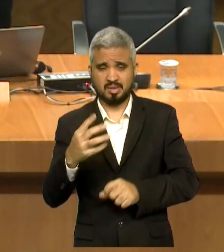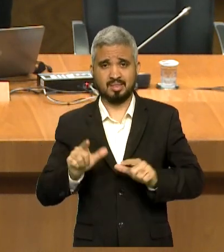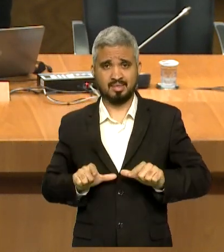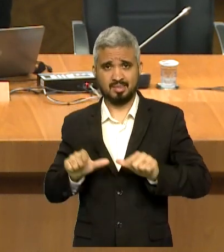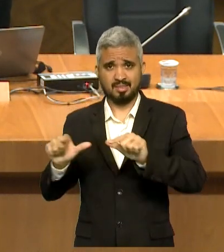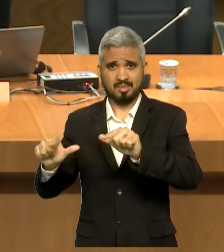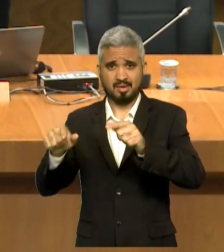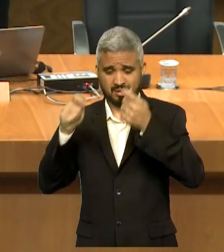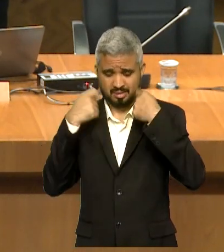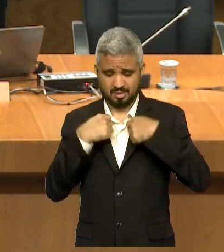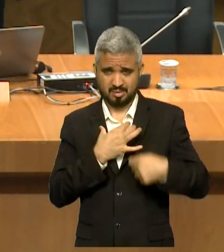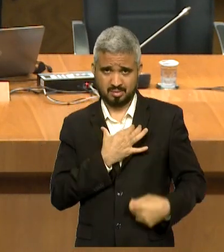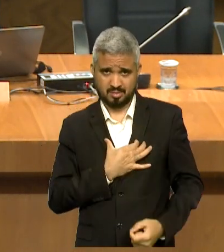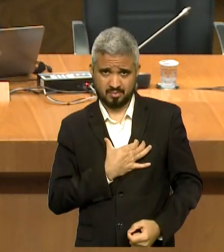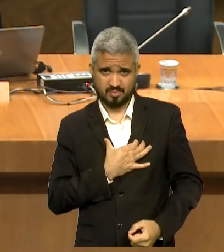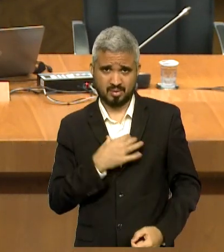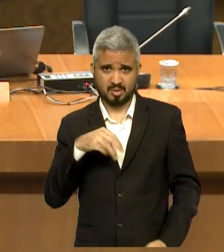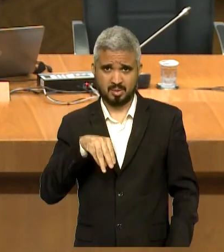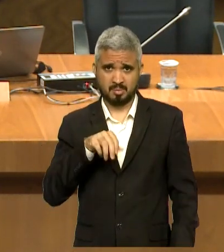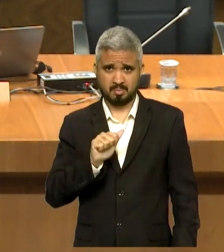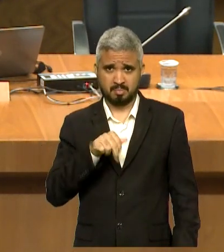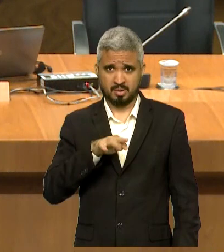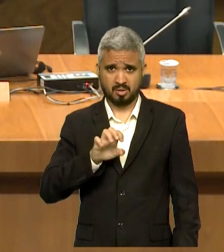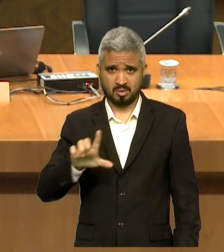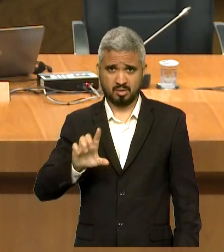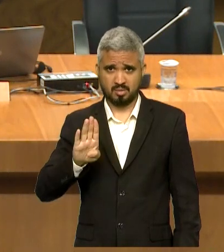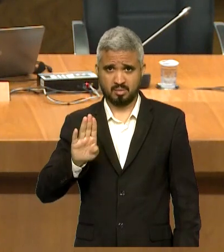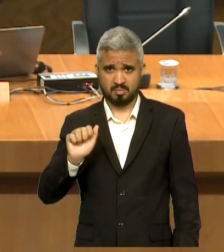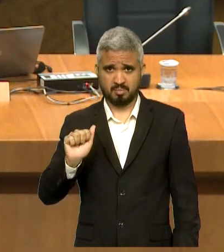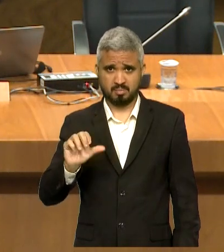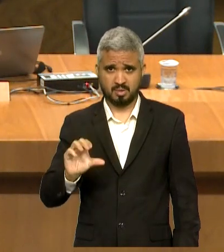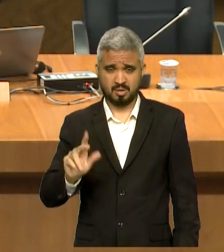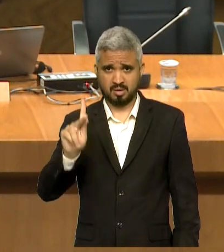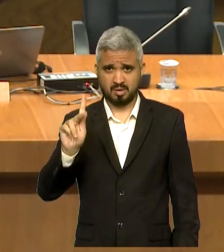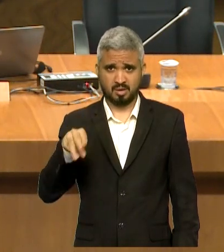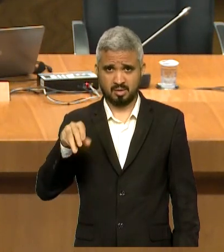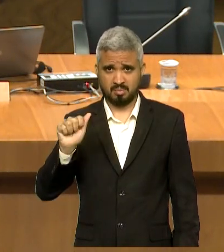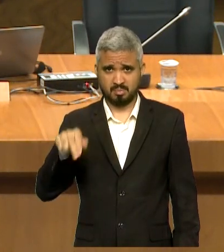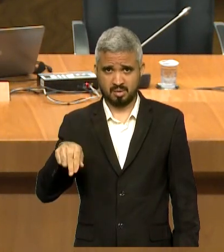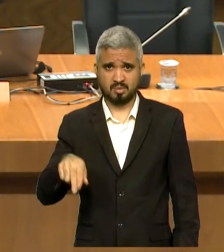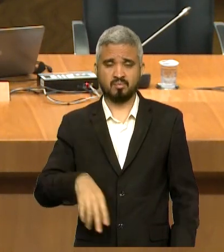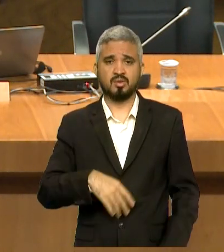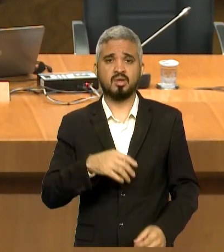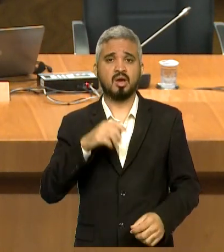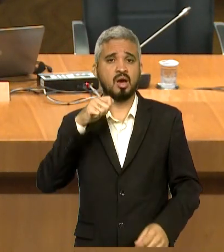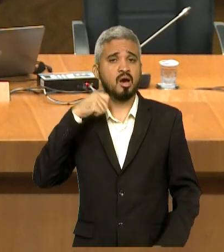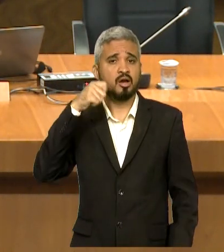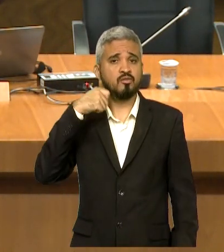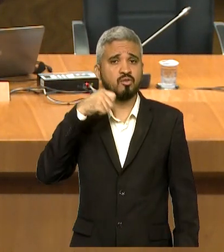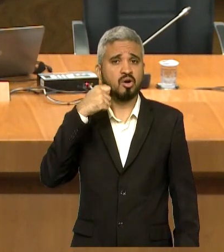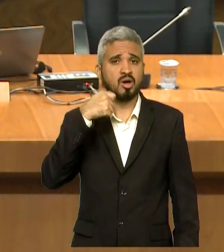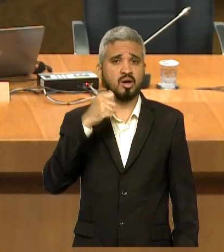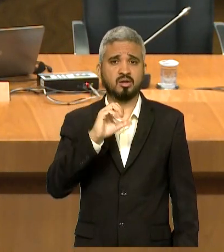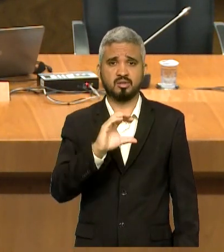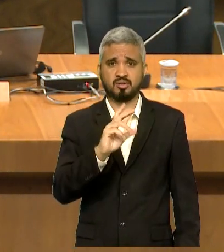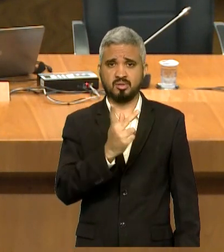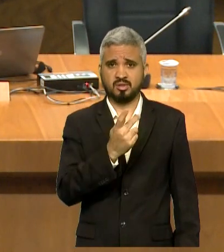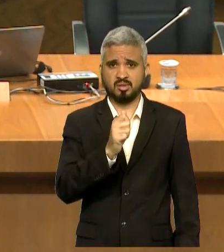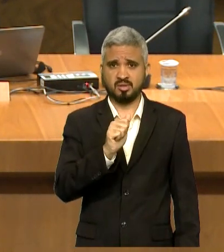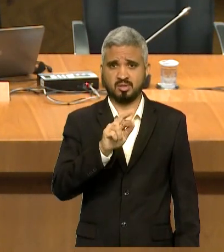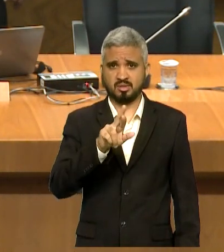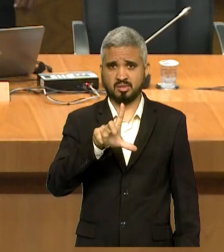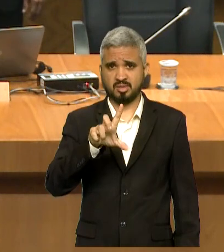Manuel Beckmann ao advogado Charles Henrique Miguel Dias.